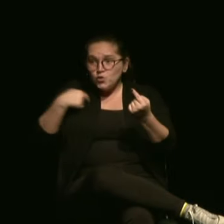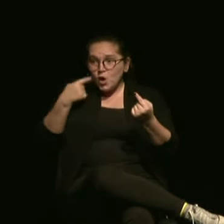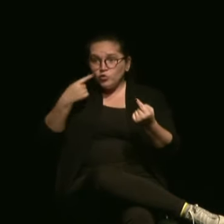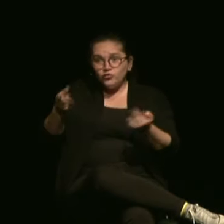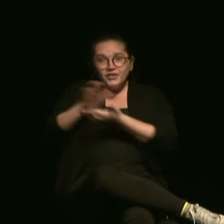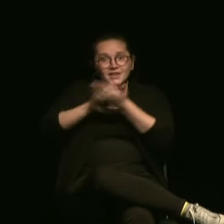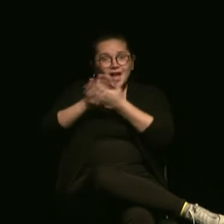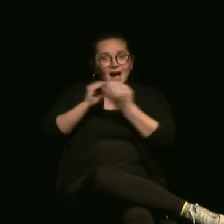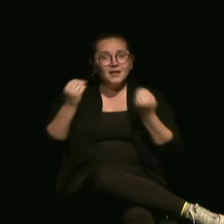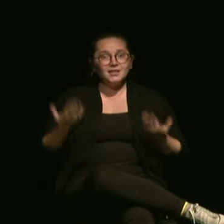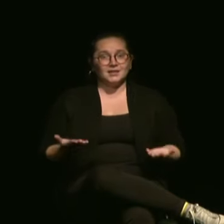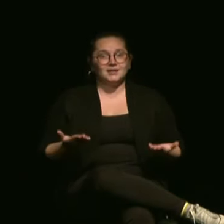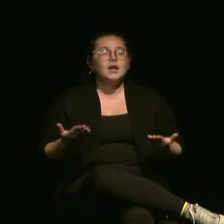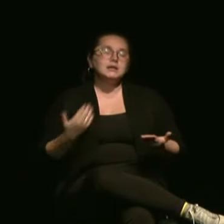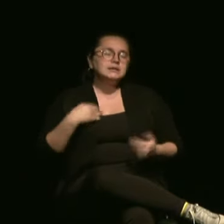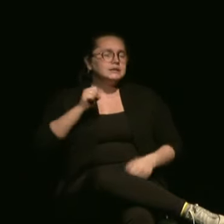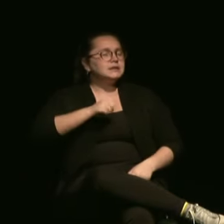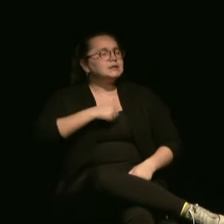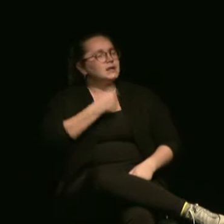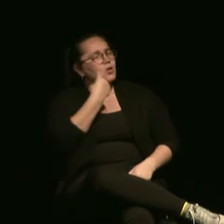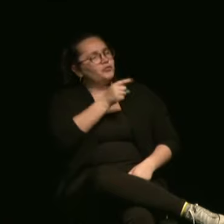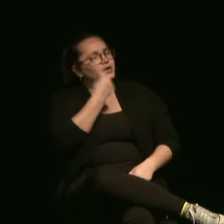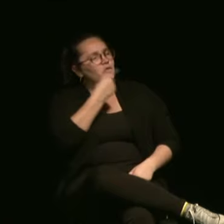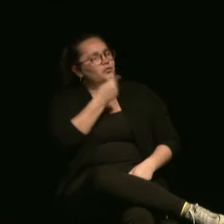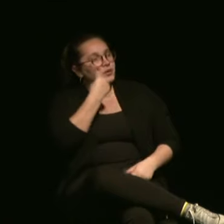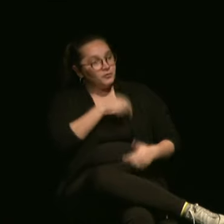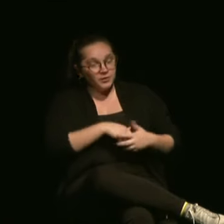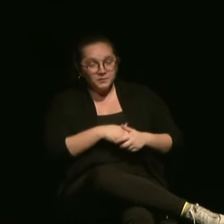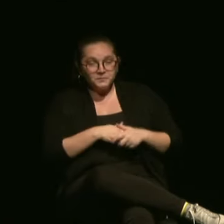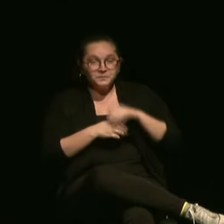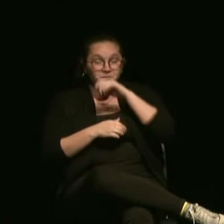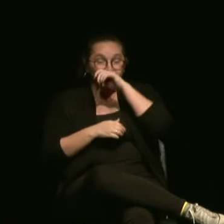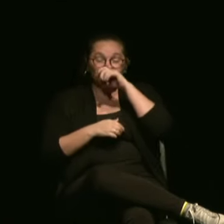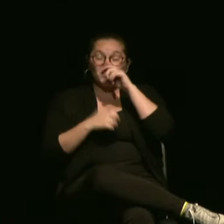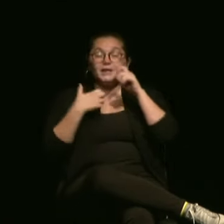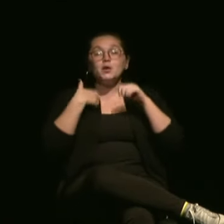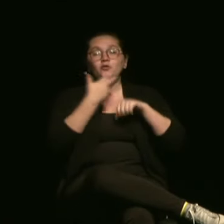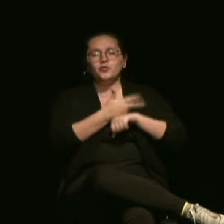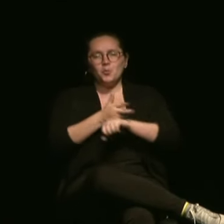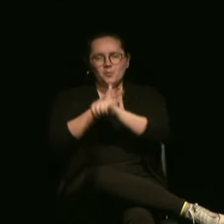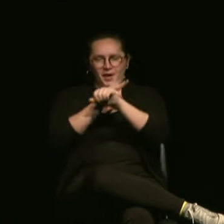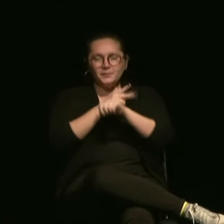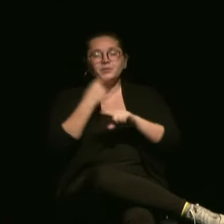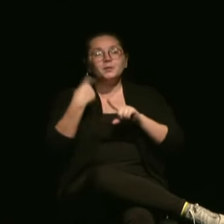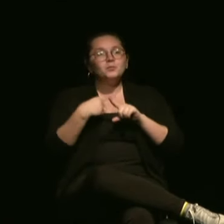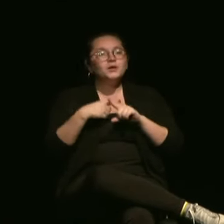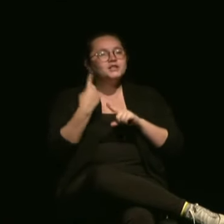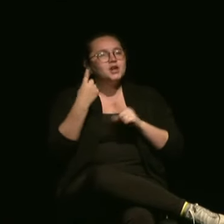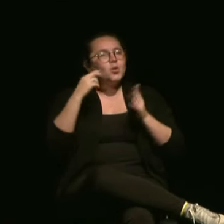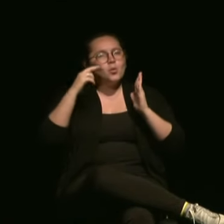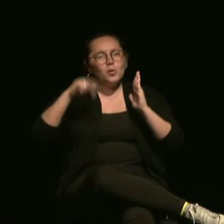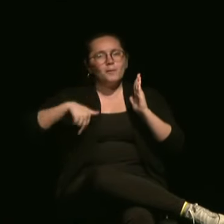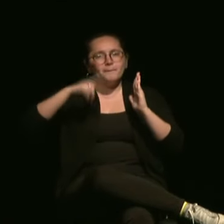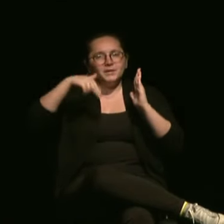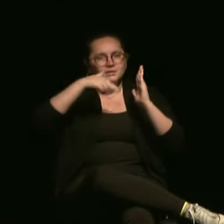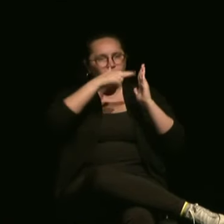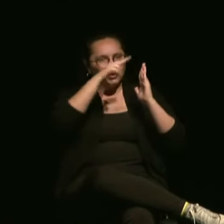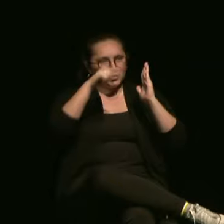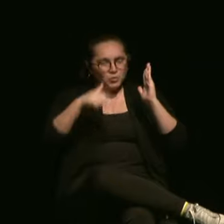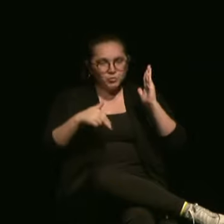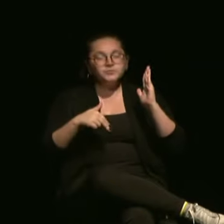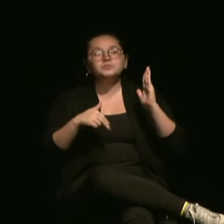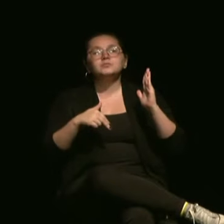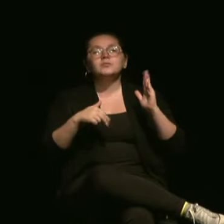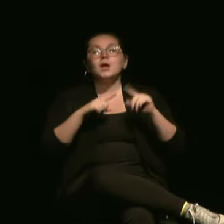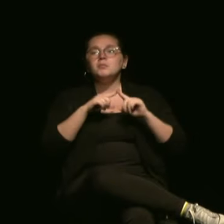agora eu vi. E aí tem o seguinte, eu filmei umas três, porque tinha um modelo dela pintado por um grande artista de nu. Um